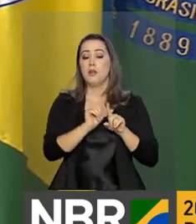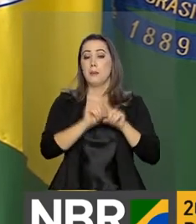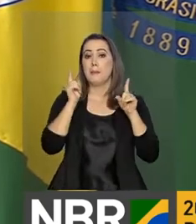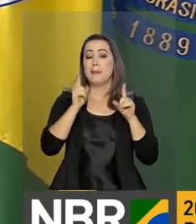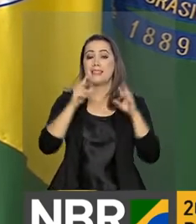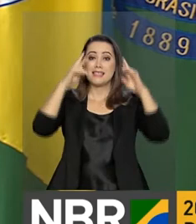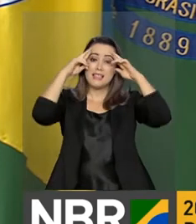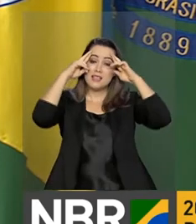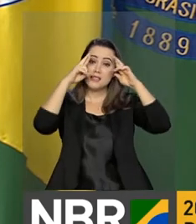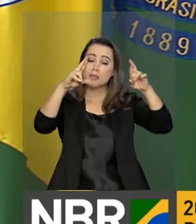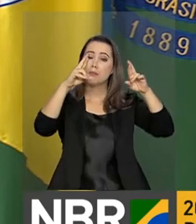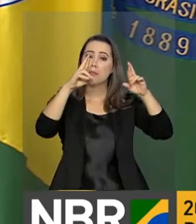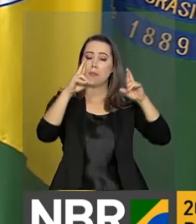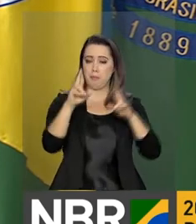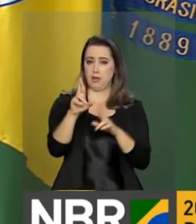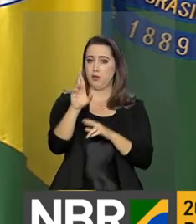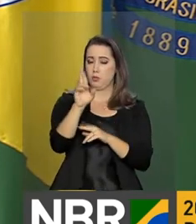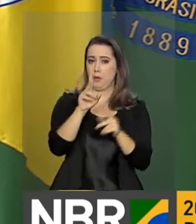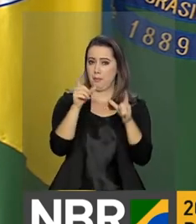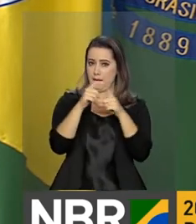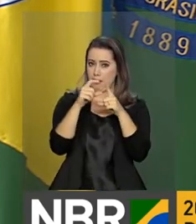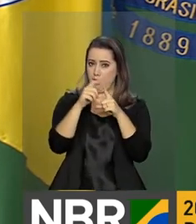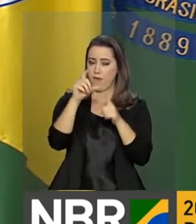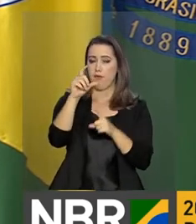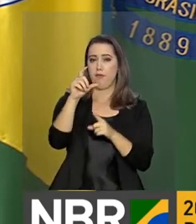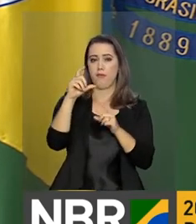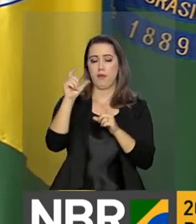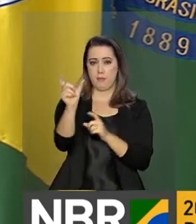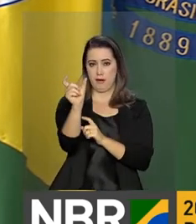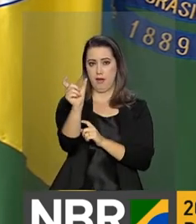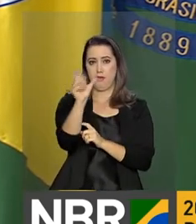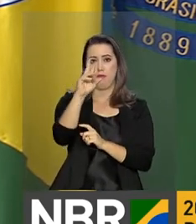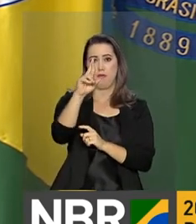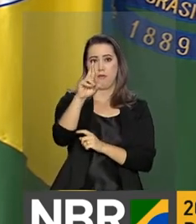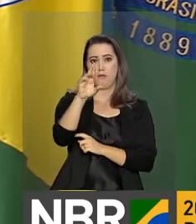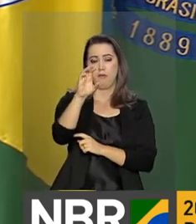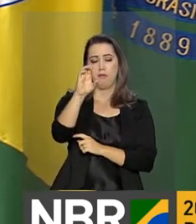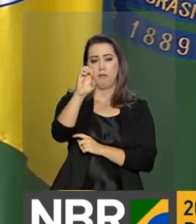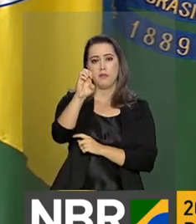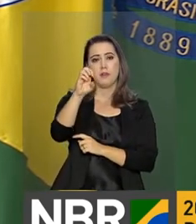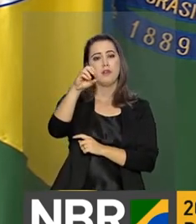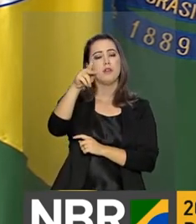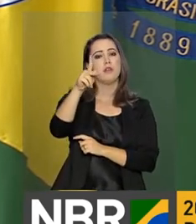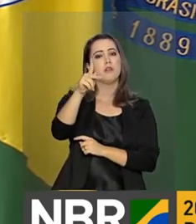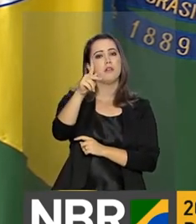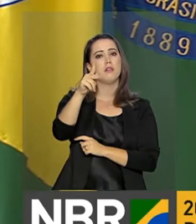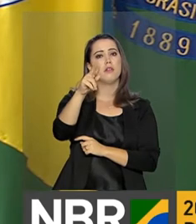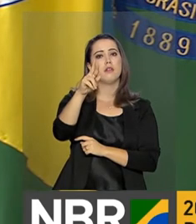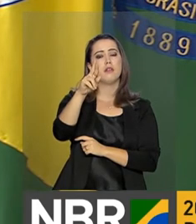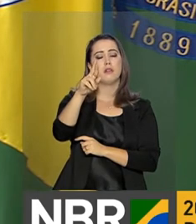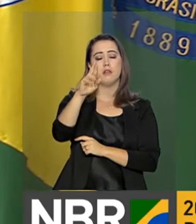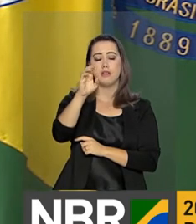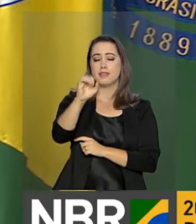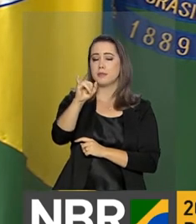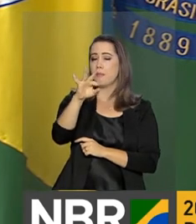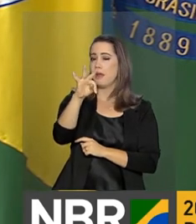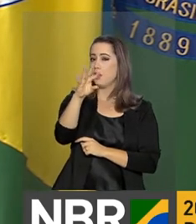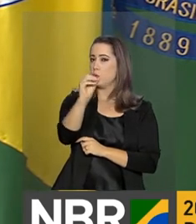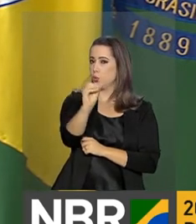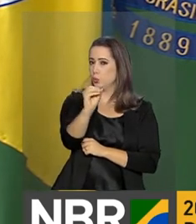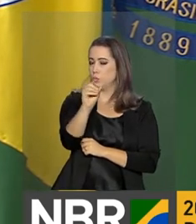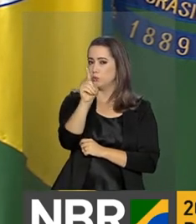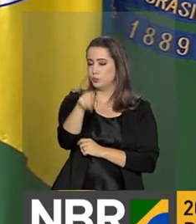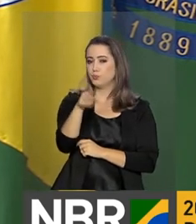o Mendonça utilizou foi respeitar a divergência. E, evidentemente, ao respeitar a divergência, o que ele